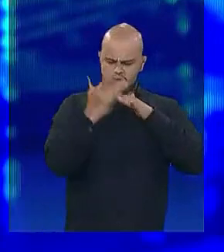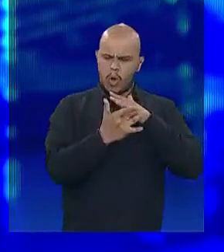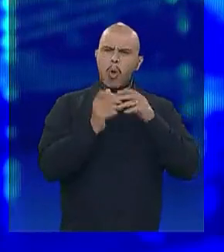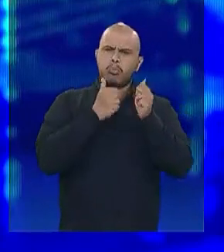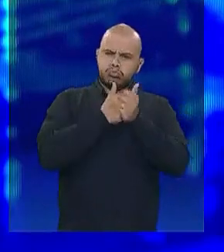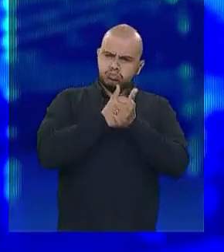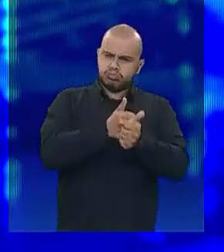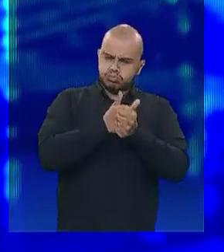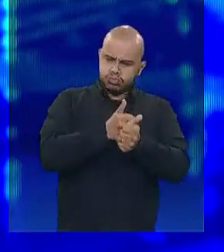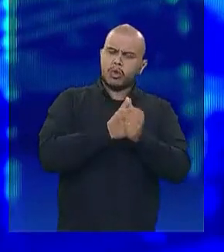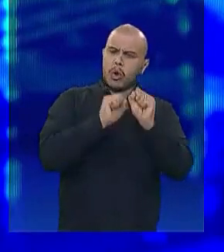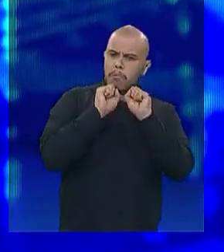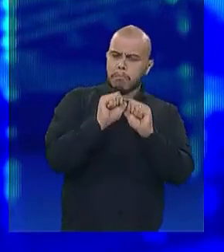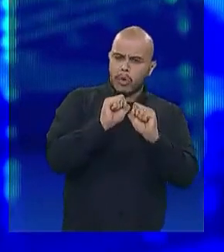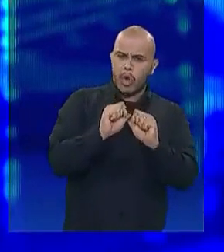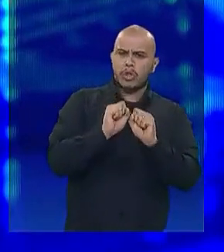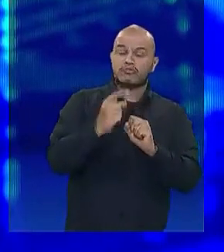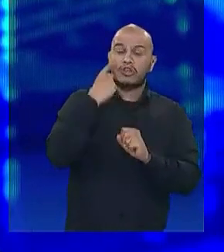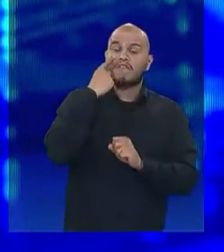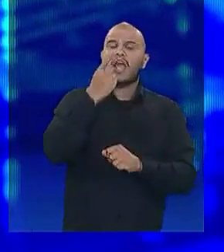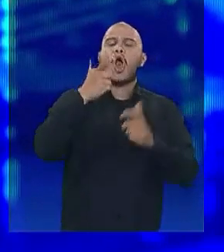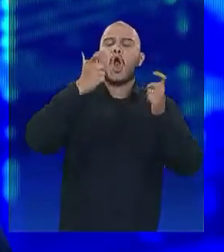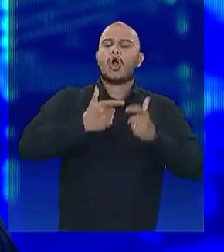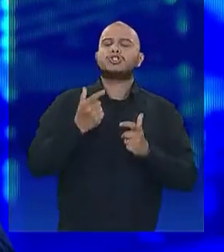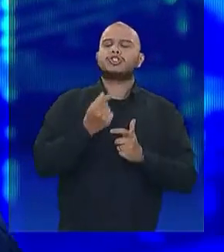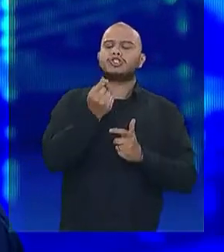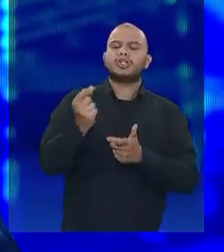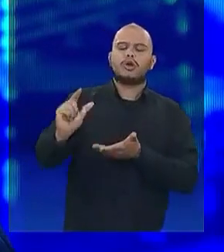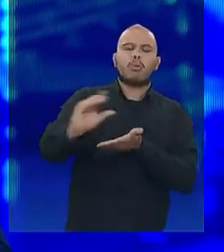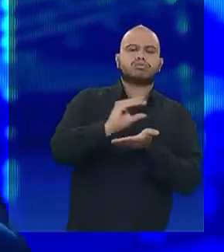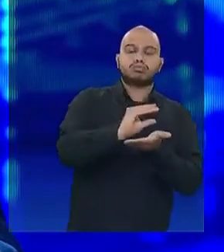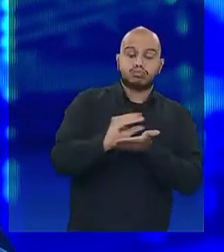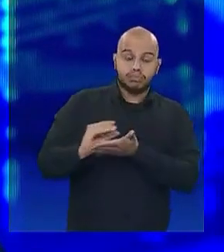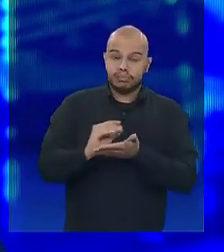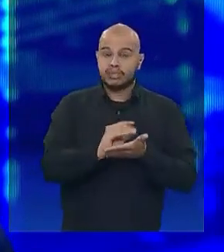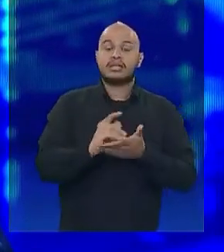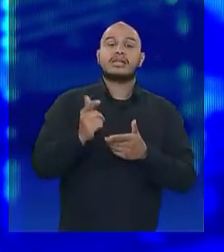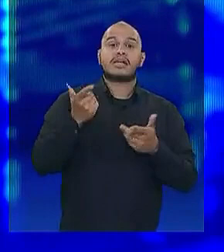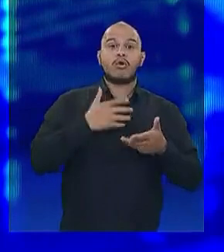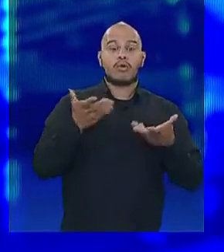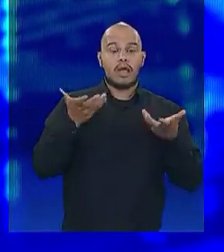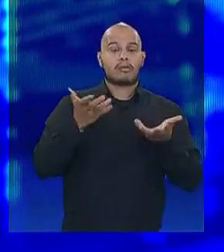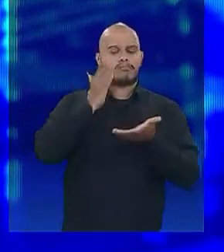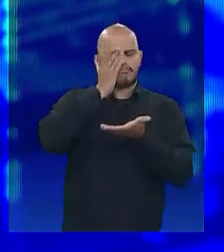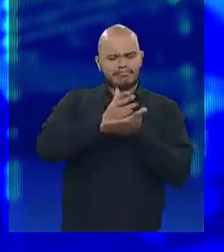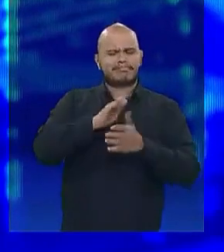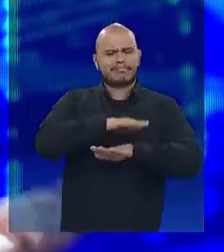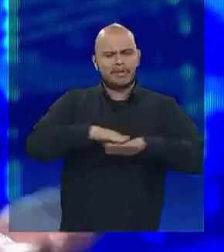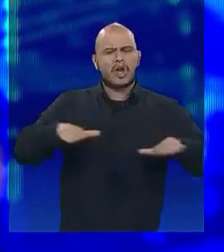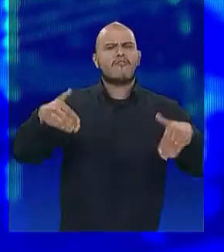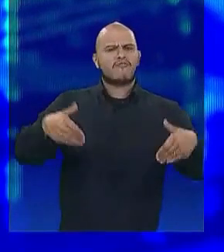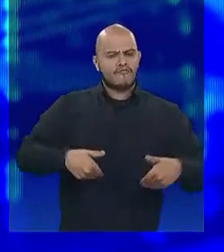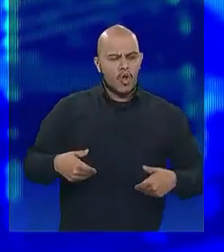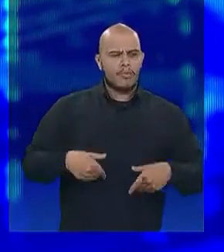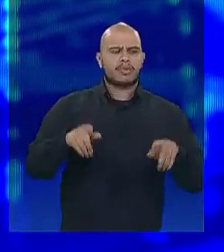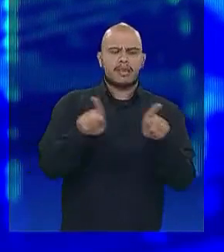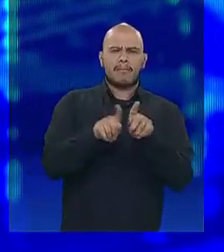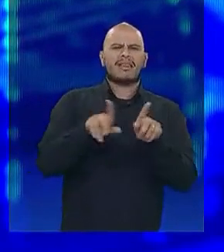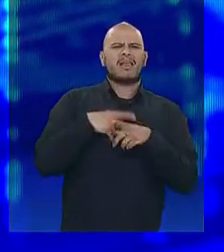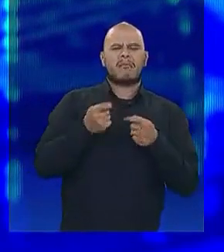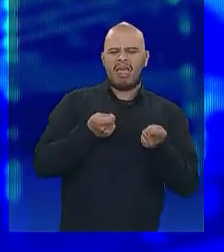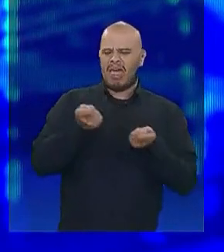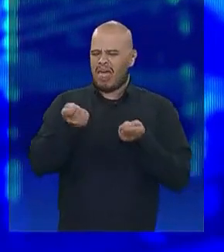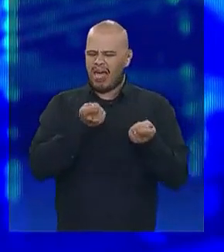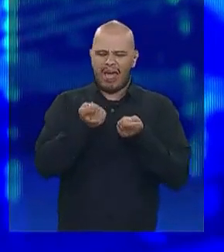redes, todas as fontes de financiamento, de onde é que vem o dinheiro e com isso eu acabo definitivamente com a fome e também com a manipulação política e